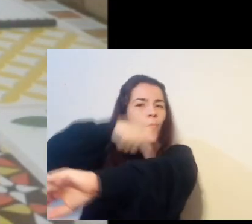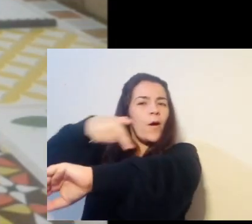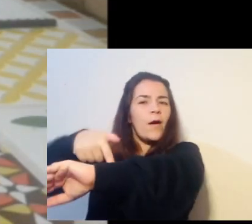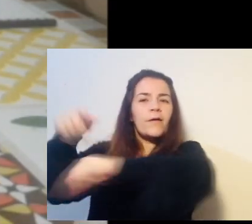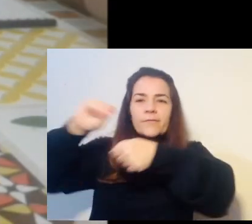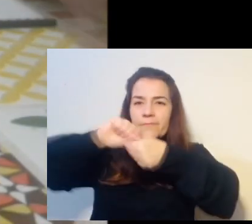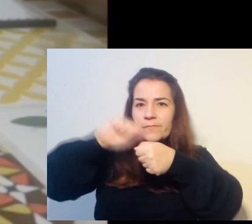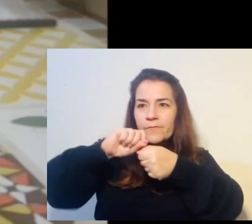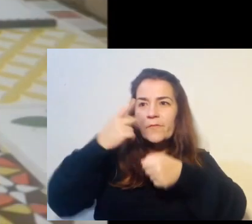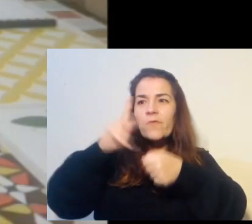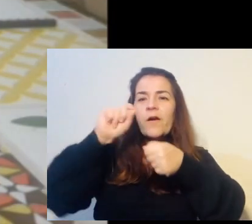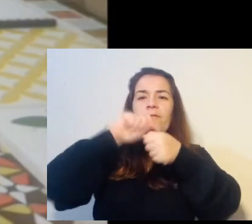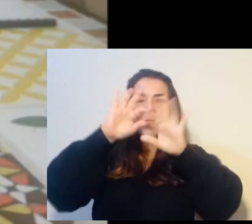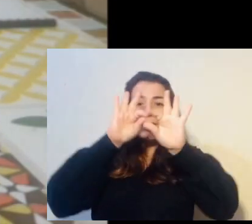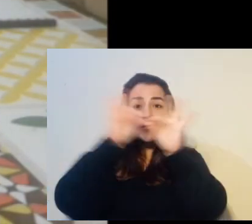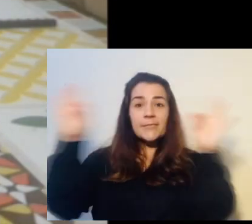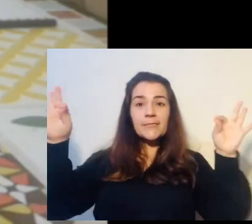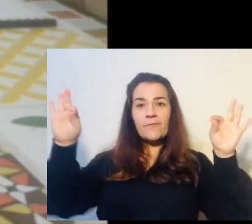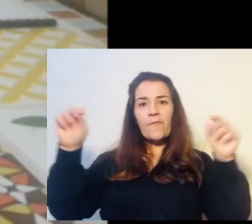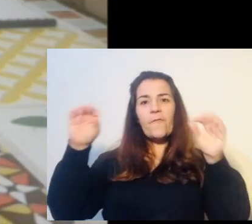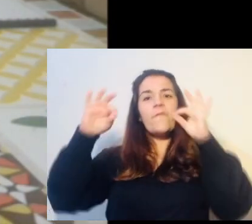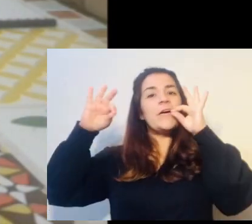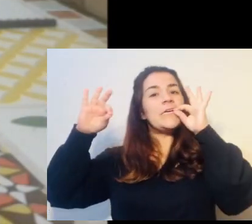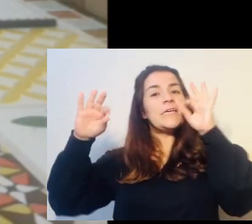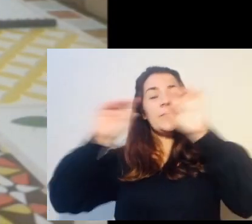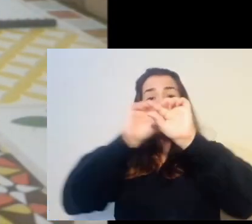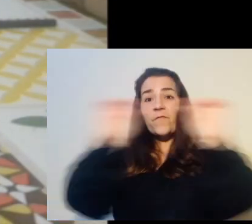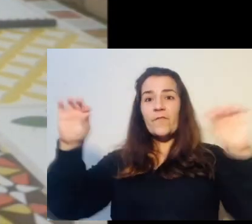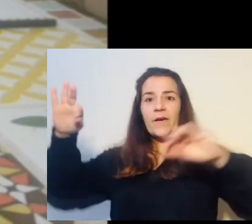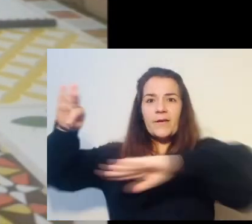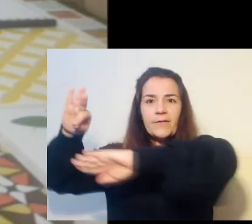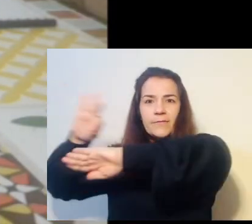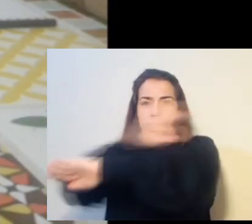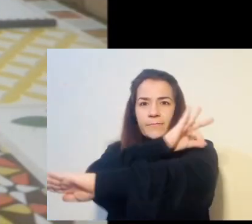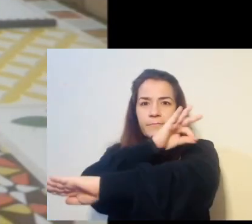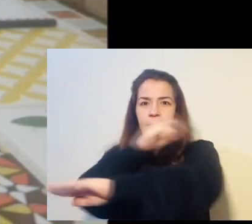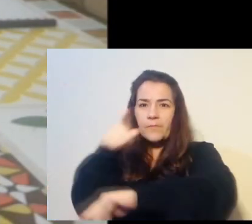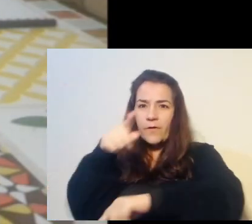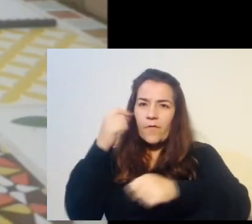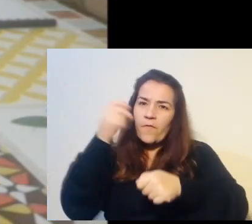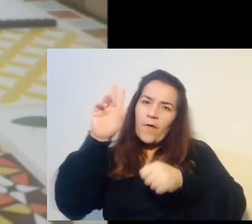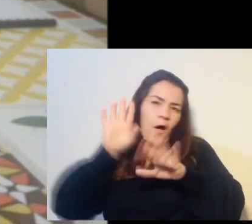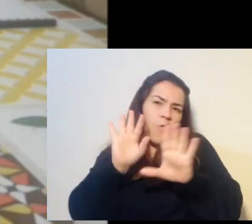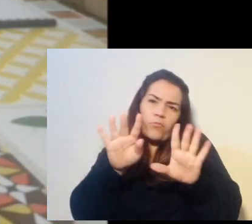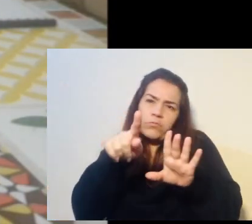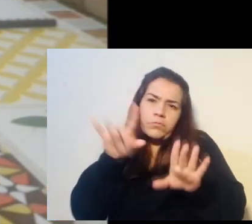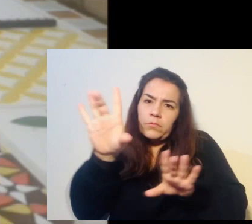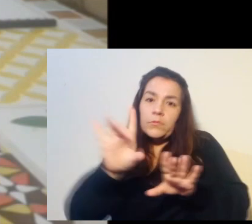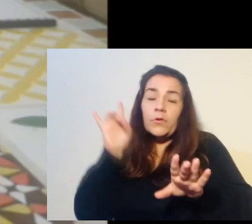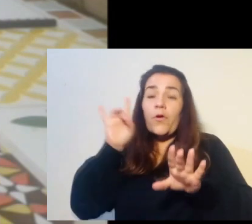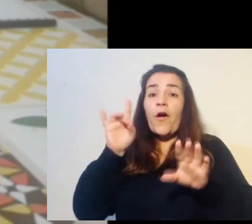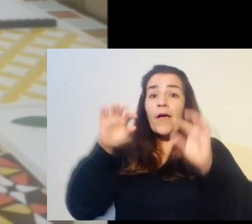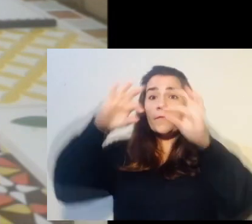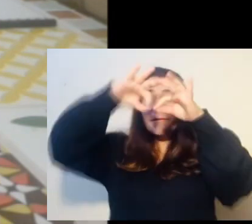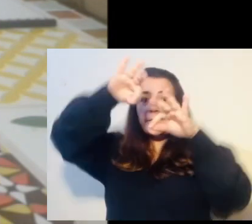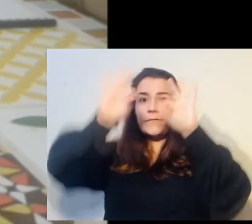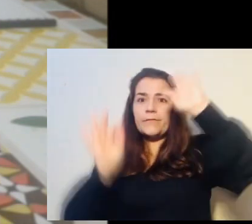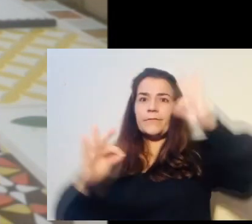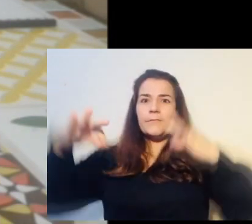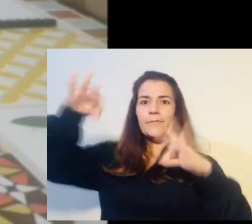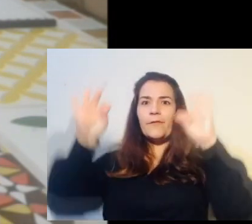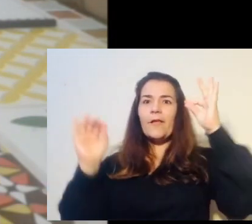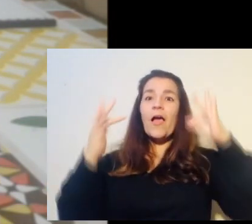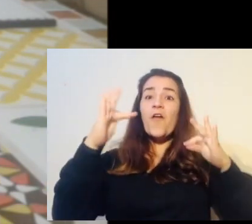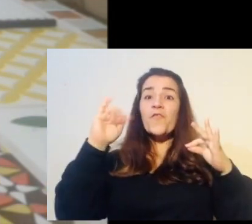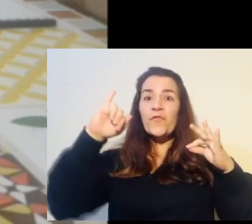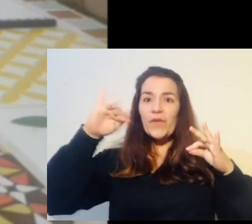for fazer. Uma fita métrica, ou qualquer coisa de medir, uma régua, que a fita métrica fica um pouco mais fácil de manusear, né?